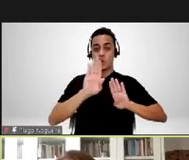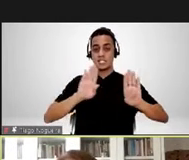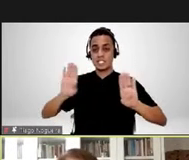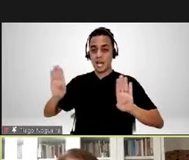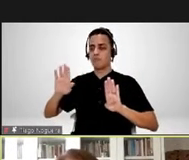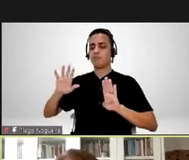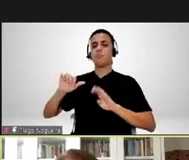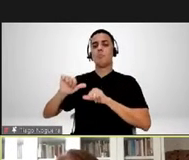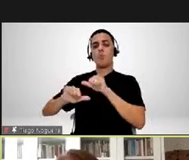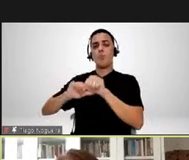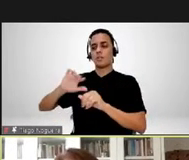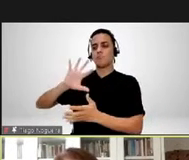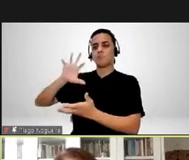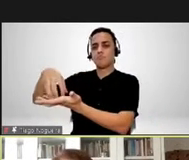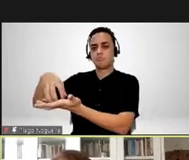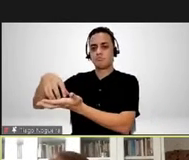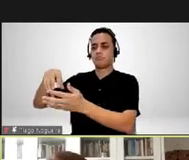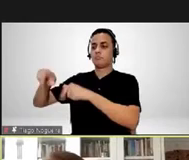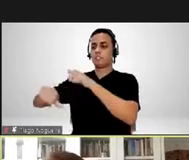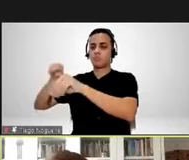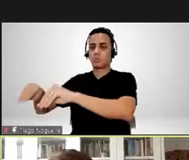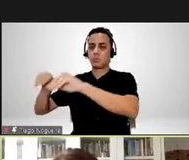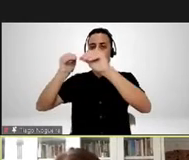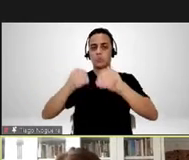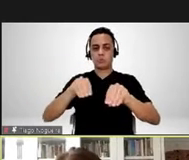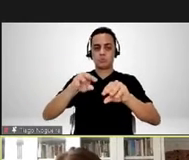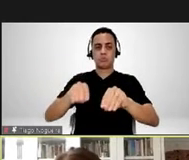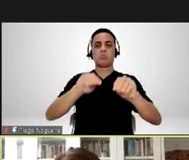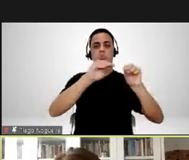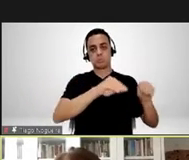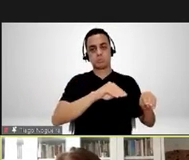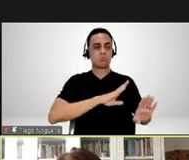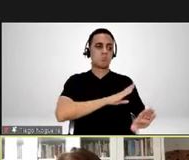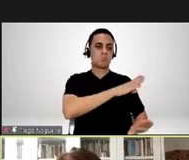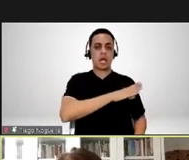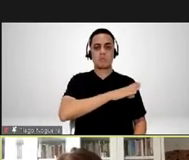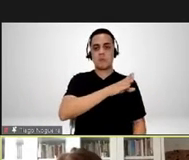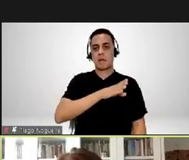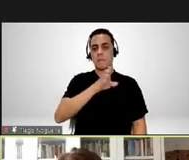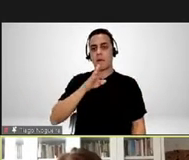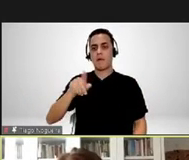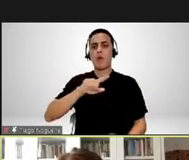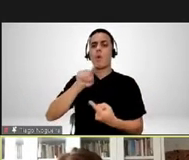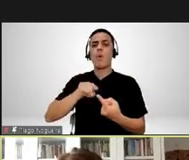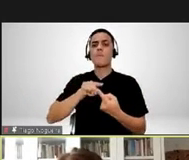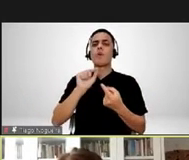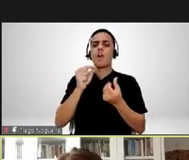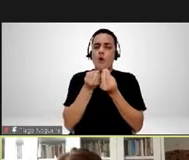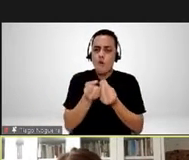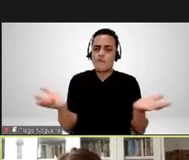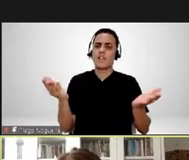maior acessibilidade à arte nas várias regiões de nosso país. Então,